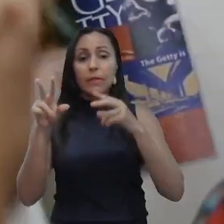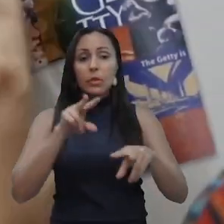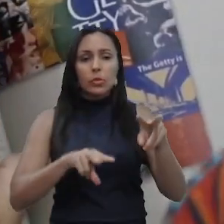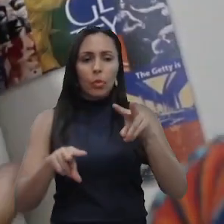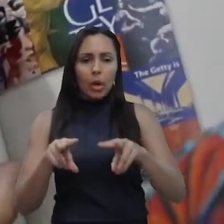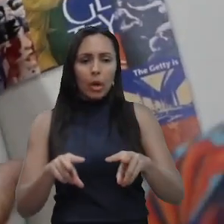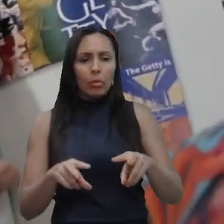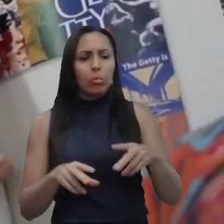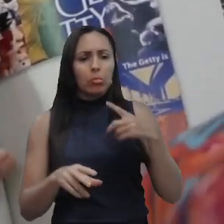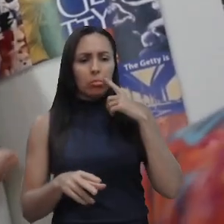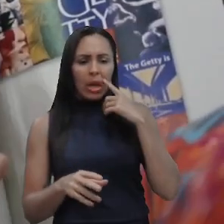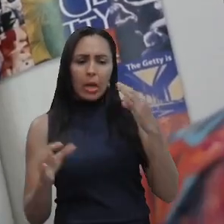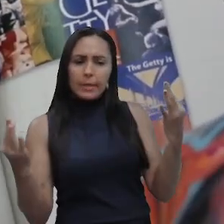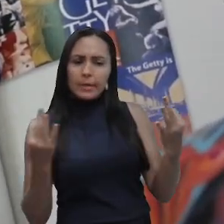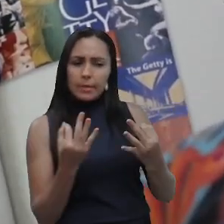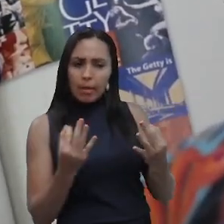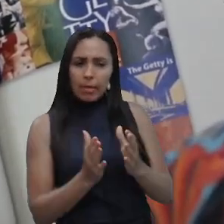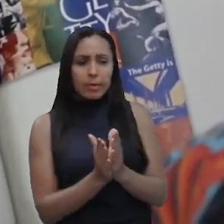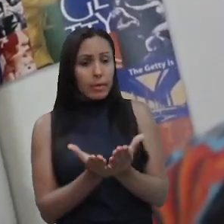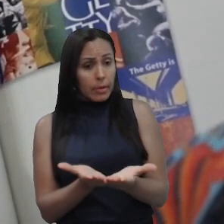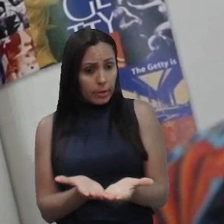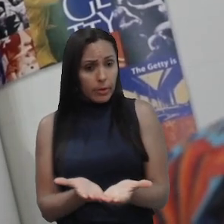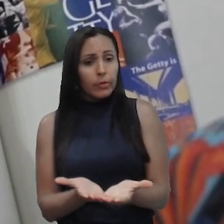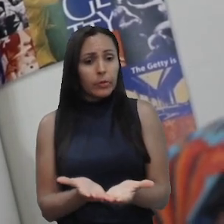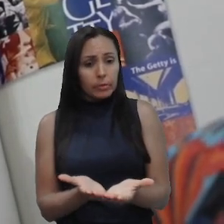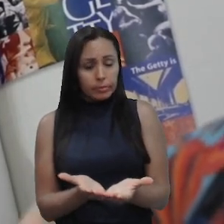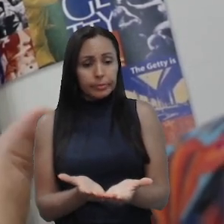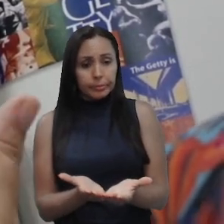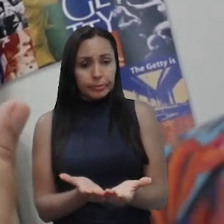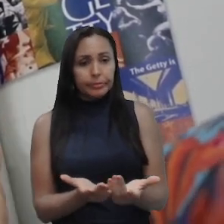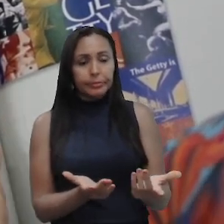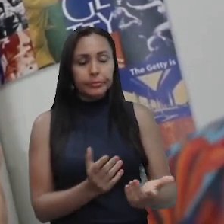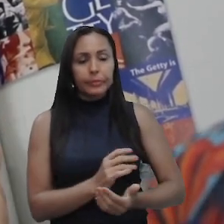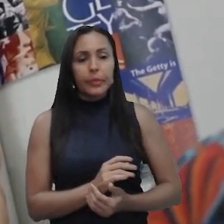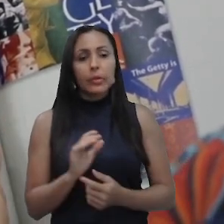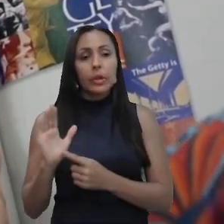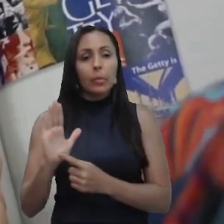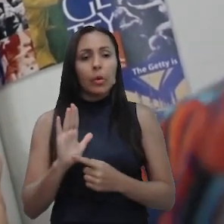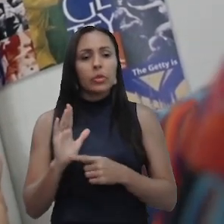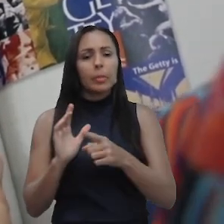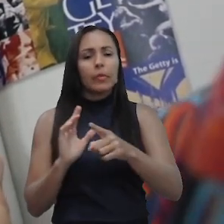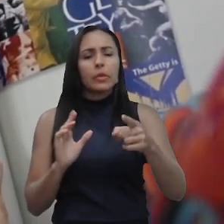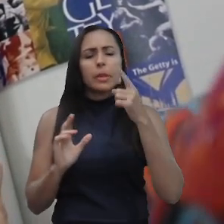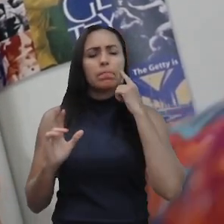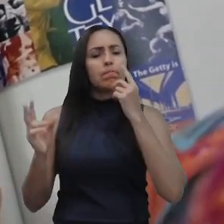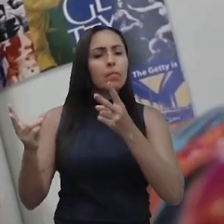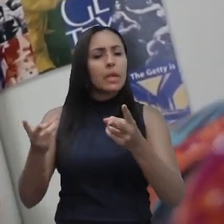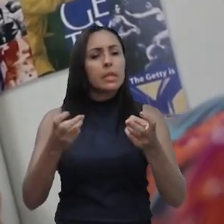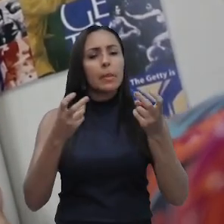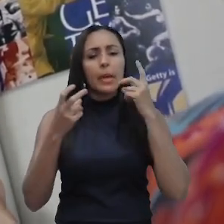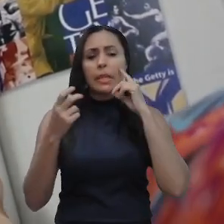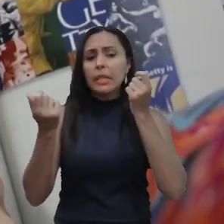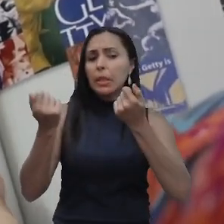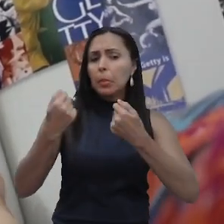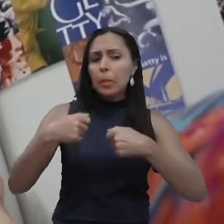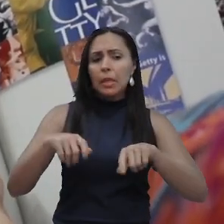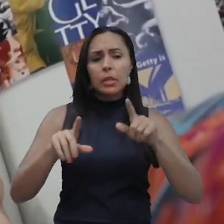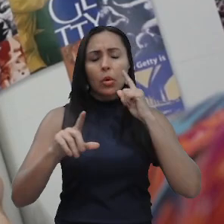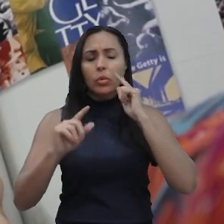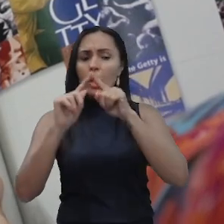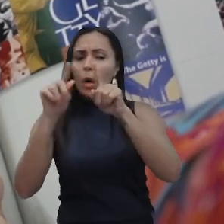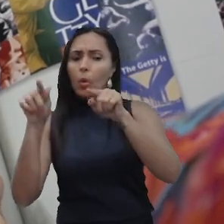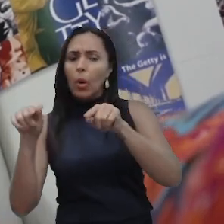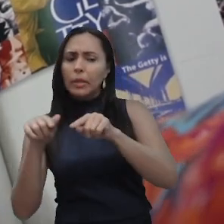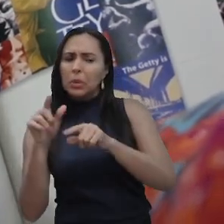interessante. Esse grid também é um grid modular. Isso eu quis mostrar para vocês verem que a gente não precisa usar quadrados tão pequenininhos,